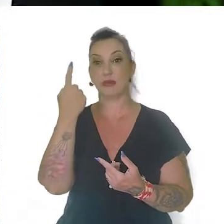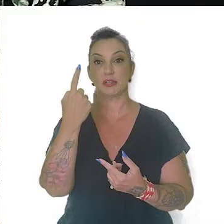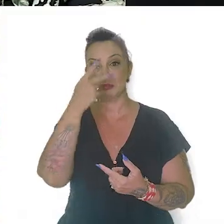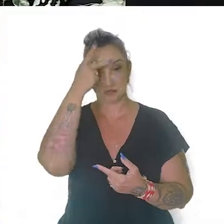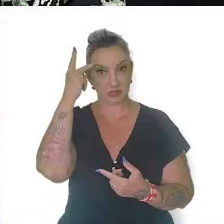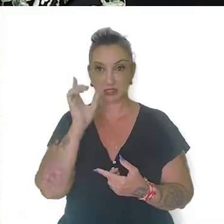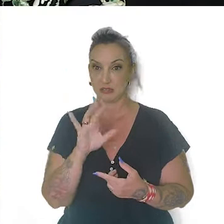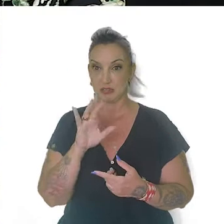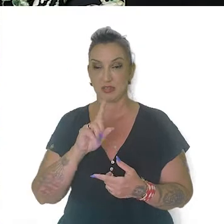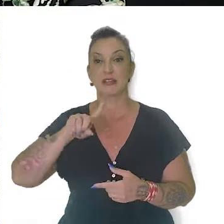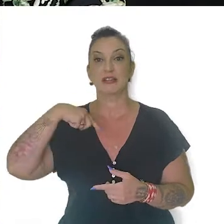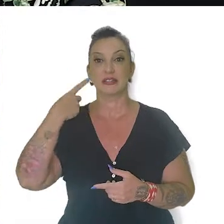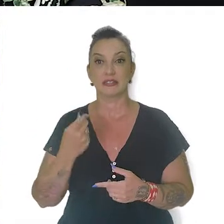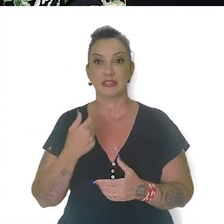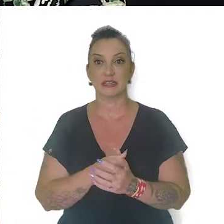DJ. Depois